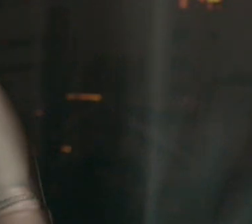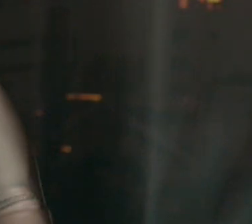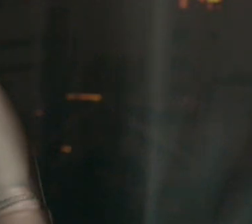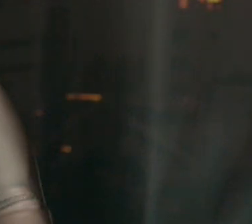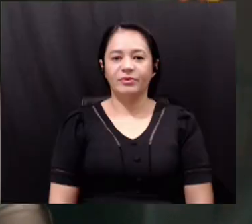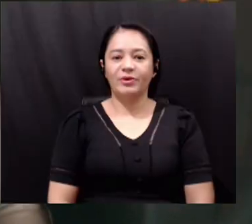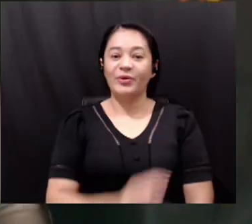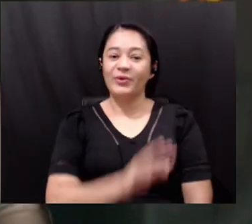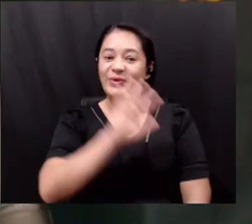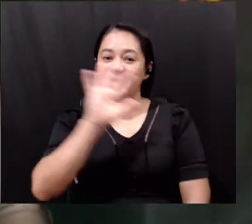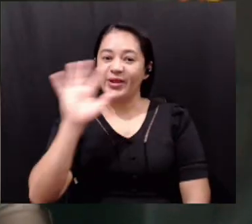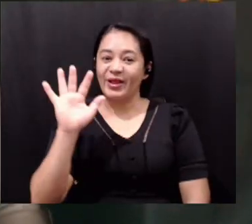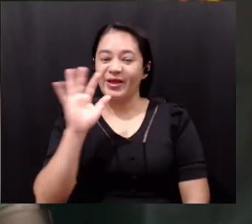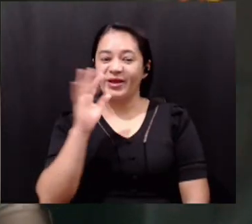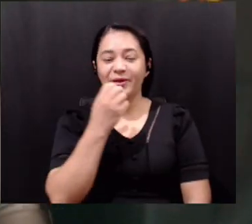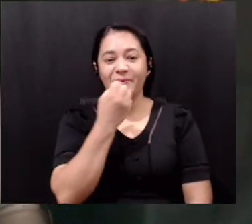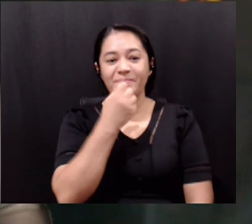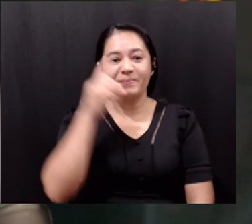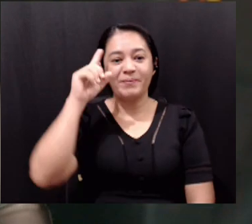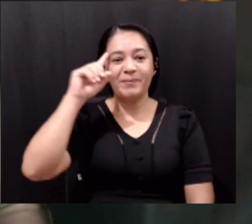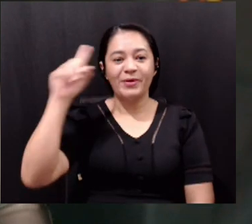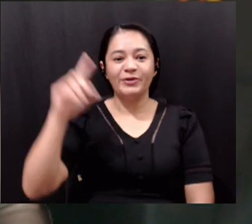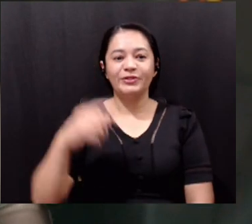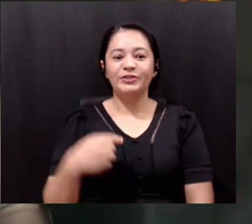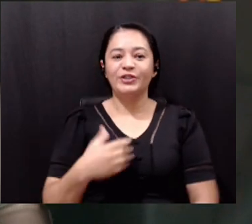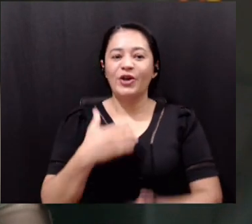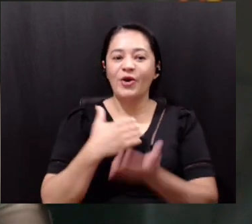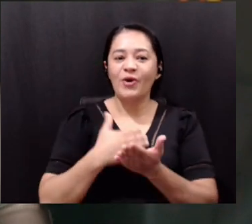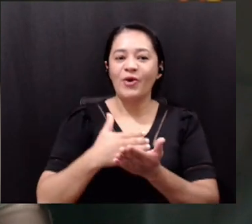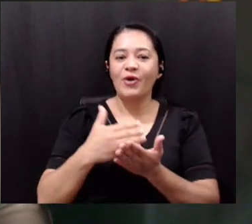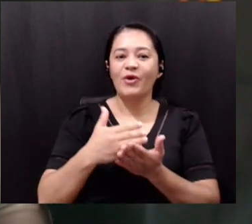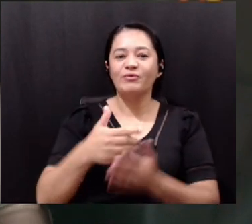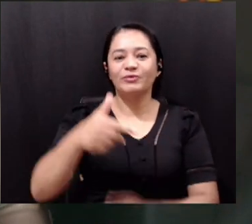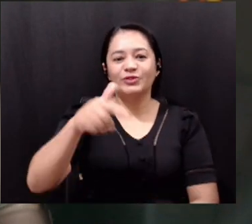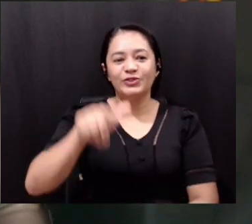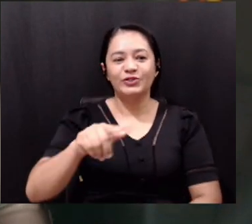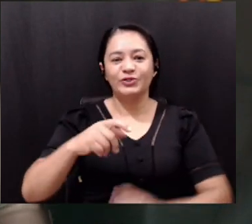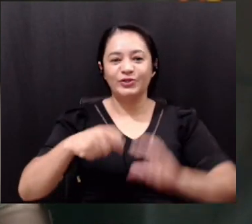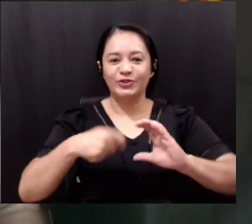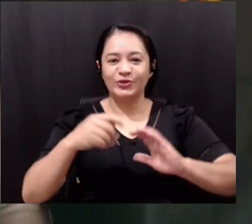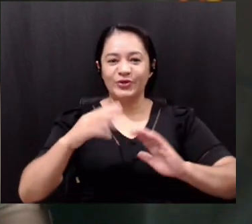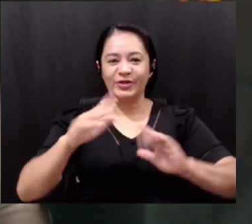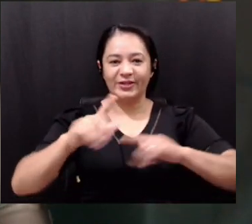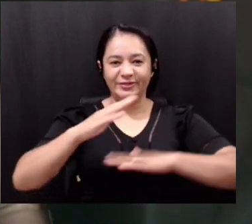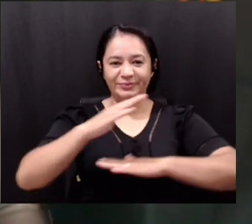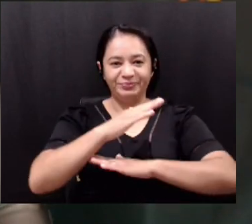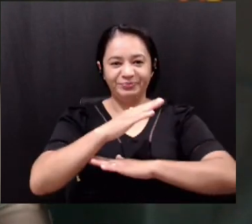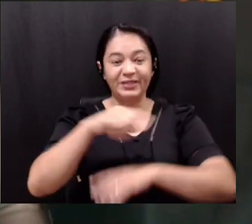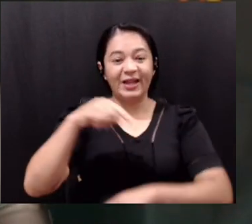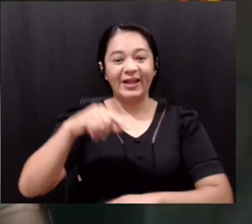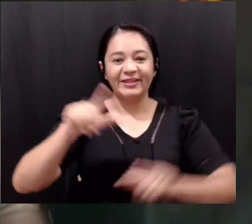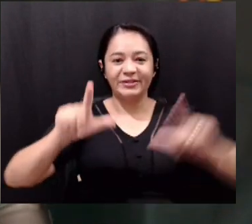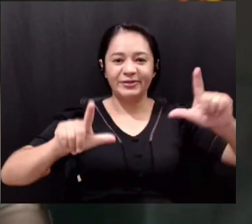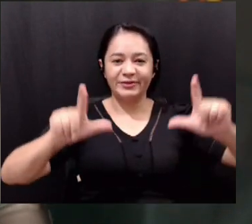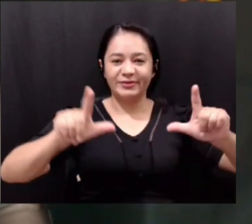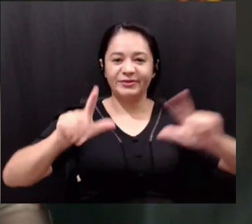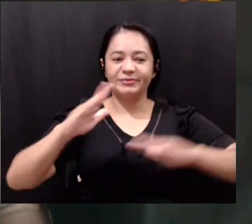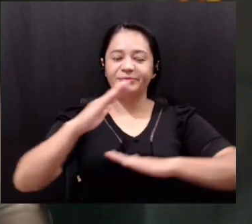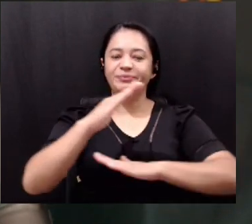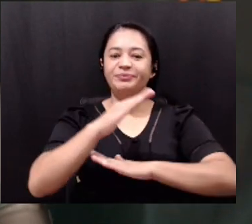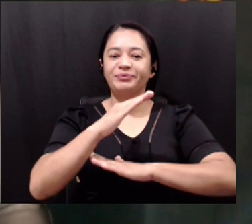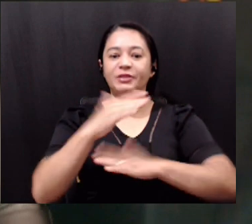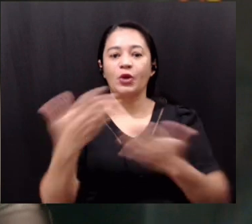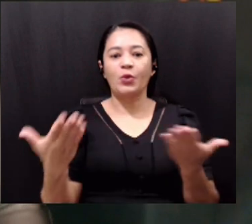Olá, bom dia! Estamos começando mais uma edição do Estúdio Câmara, aqui na TV Câmara Campinas. Hoje é dia 12